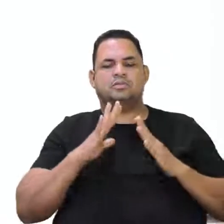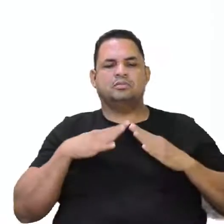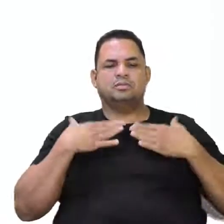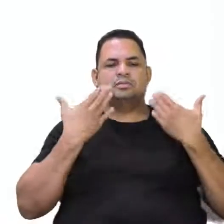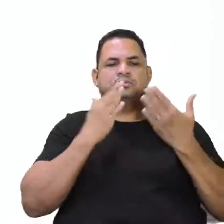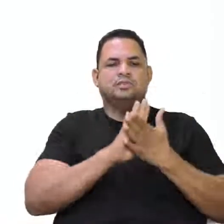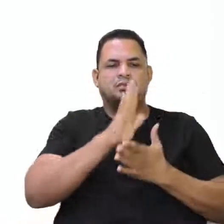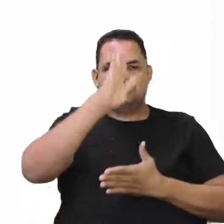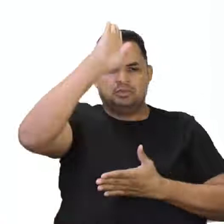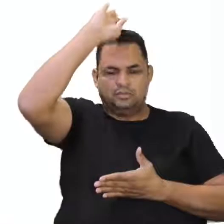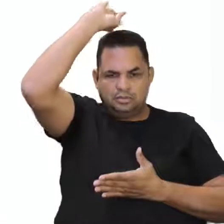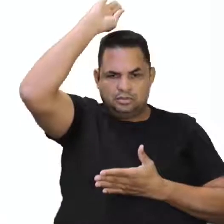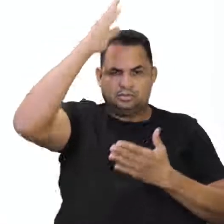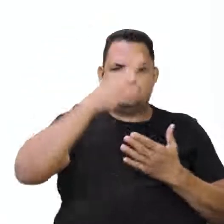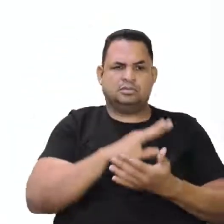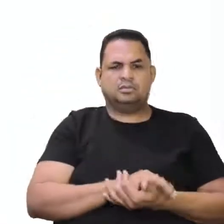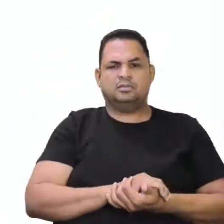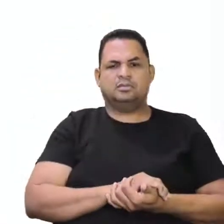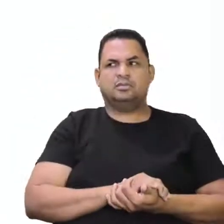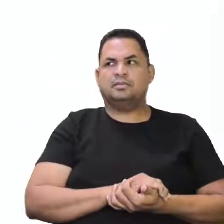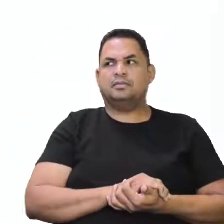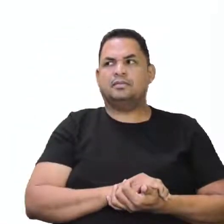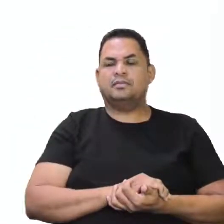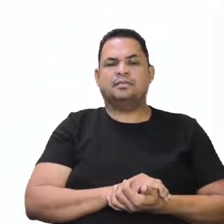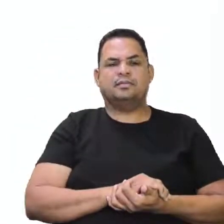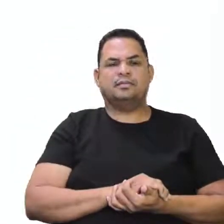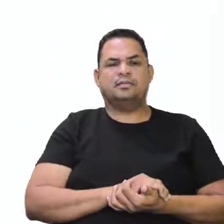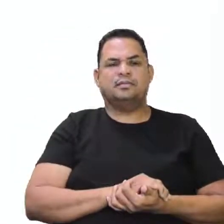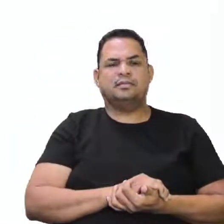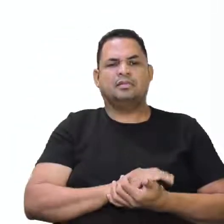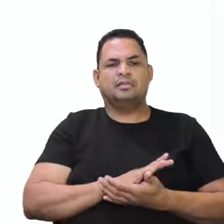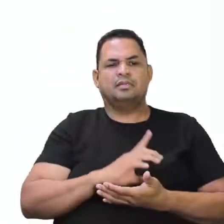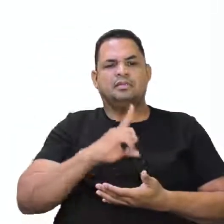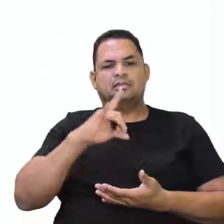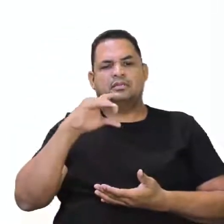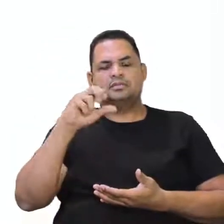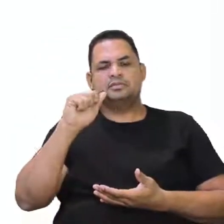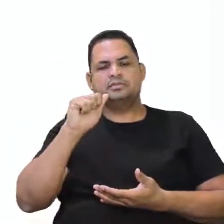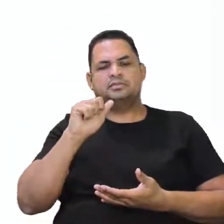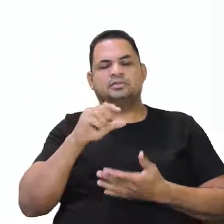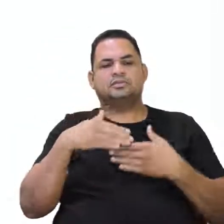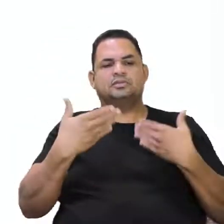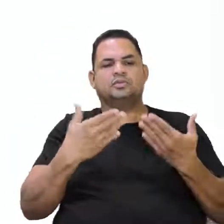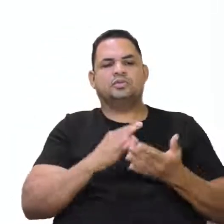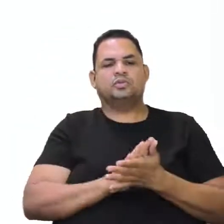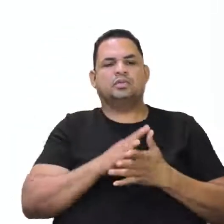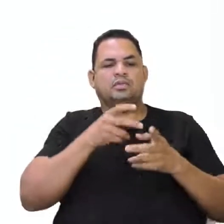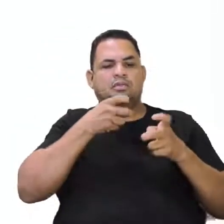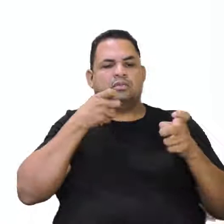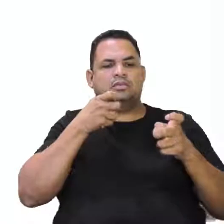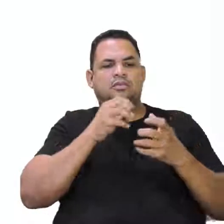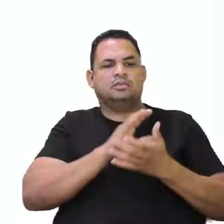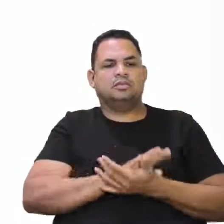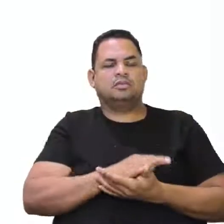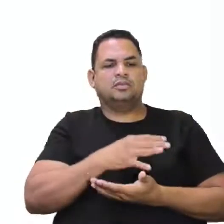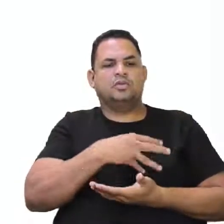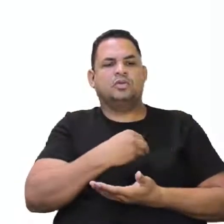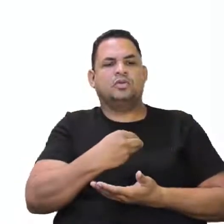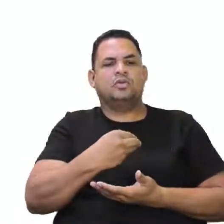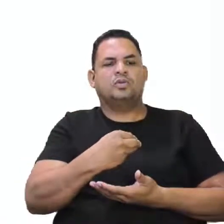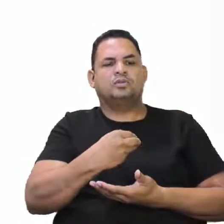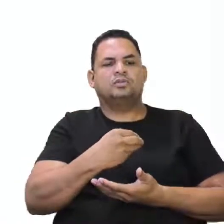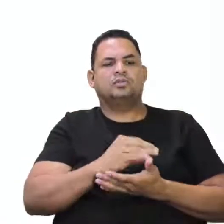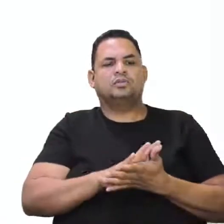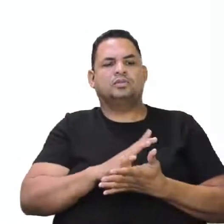festival romano, né? Goddess é o quê? Deusa, significa Deus. Então, o Cupido é o filho de